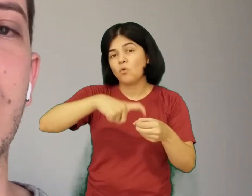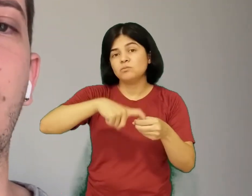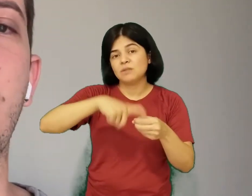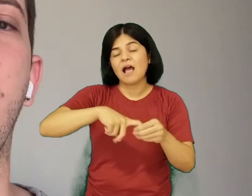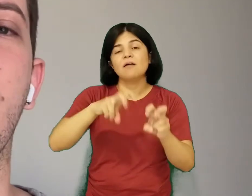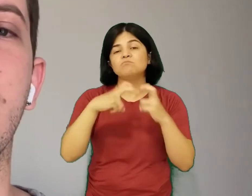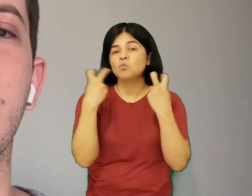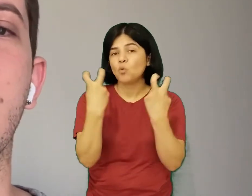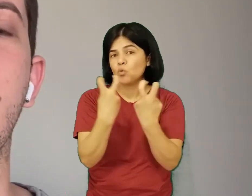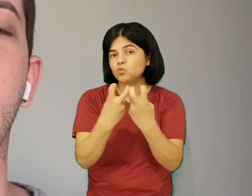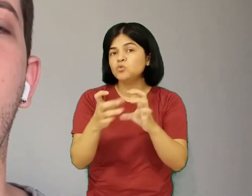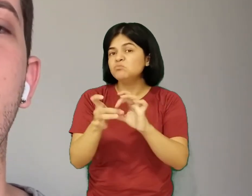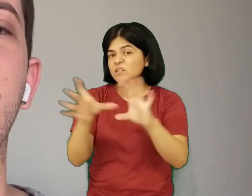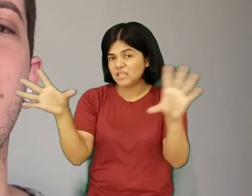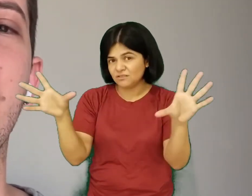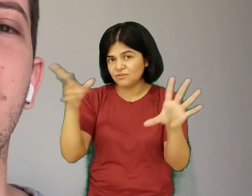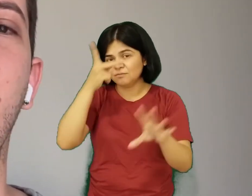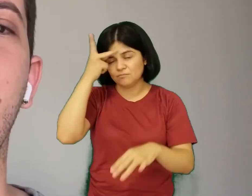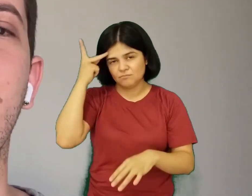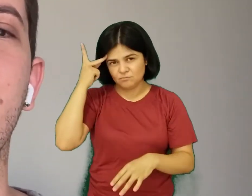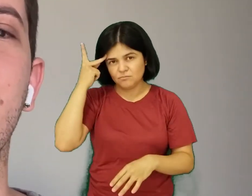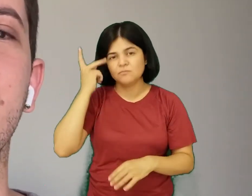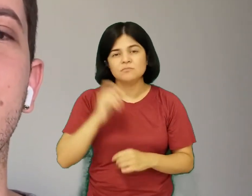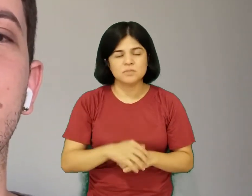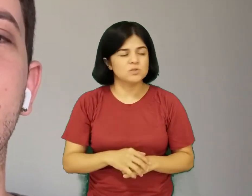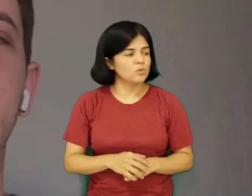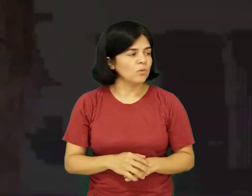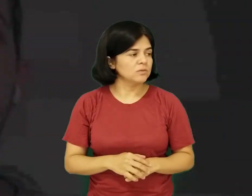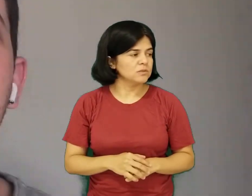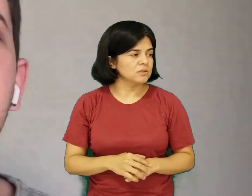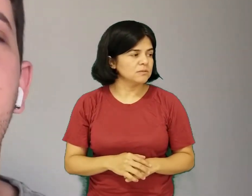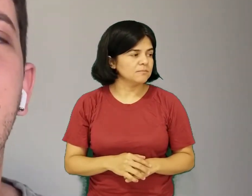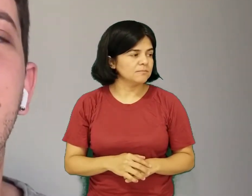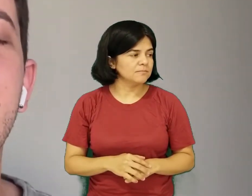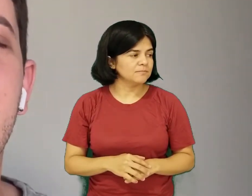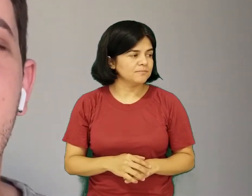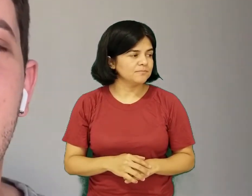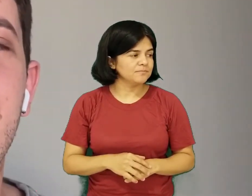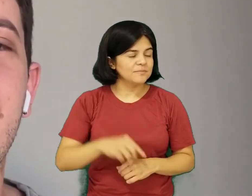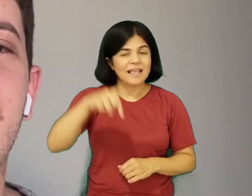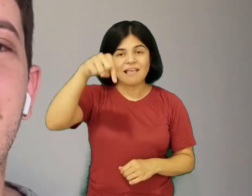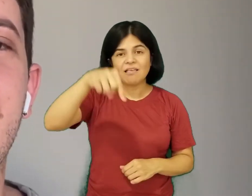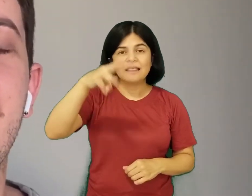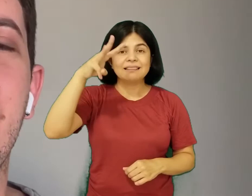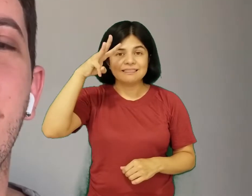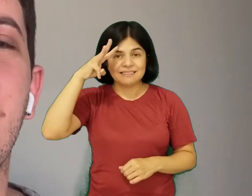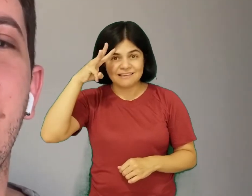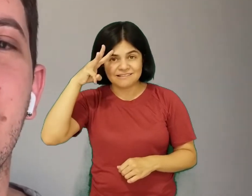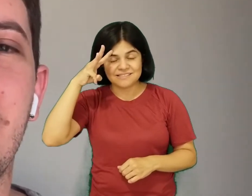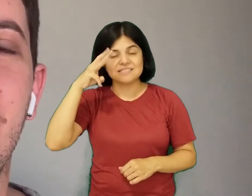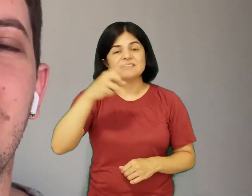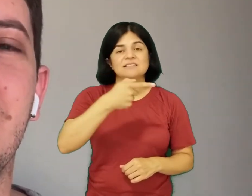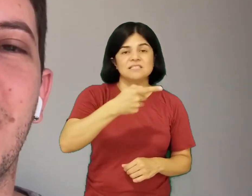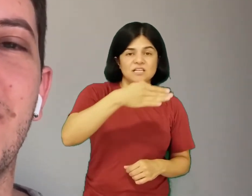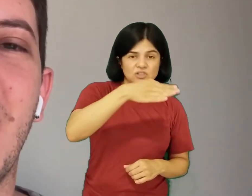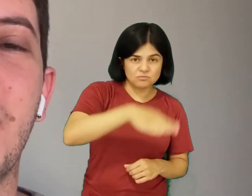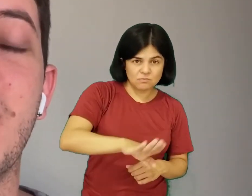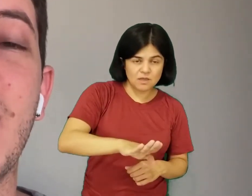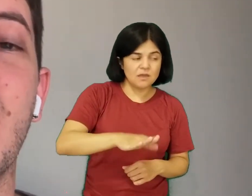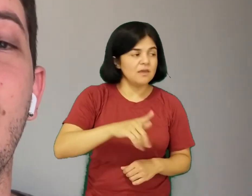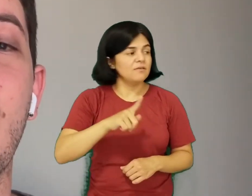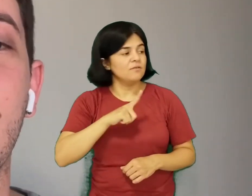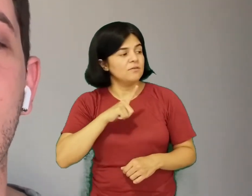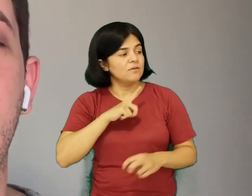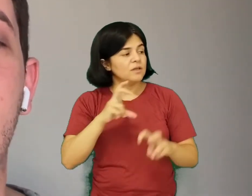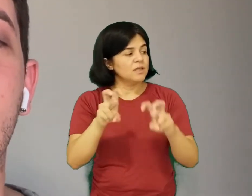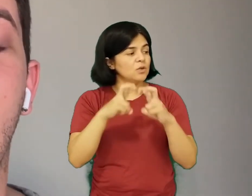restrições que foram impostas para este primeiro momento. Nessa terça, às 19h30, nós teremos mais